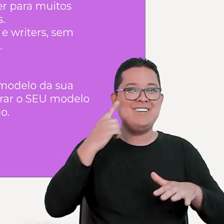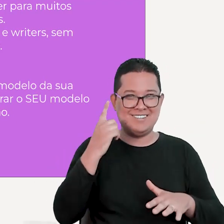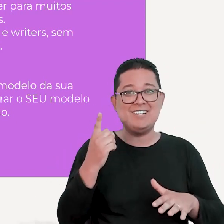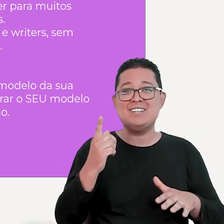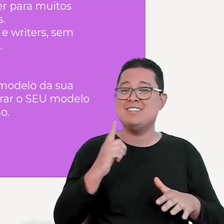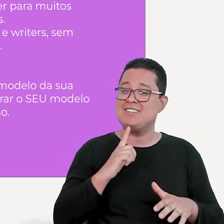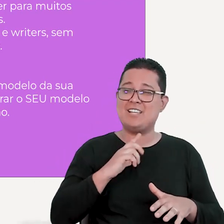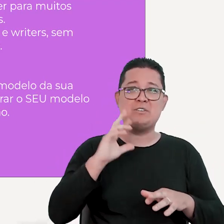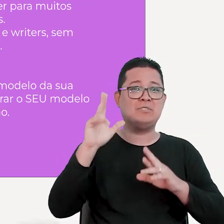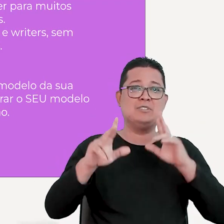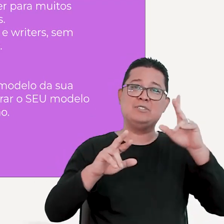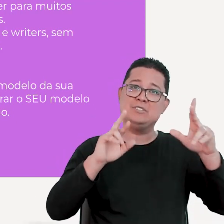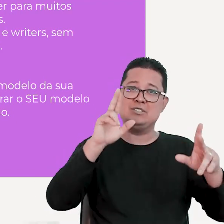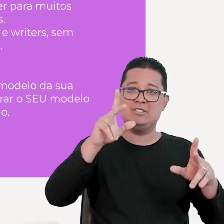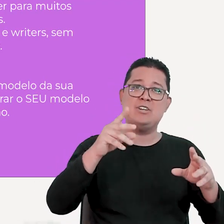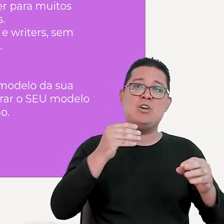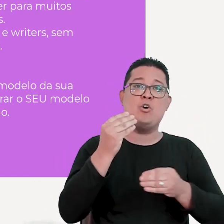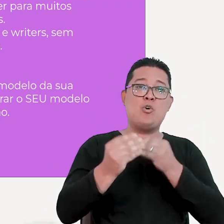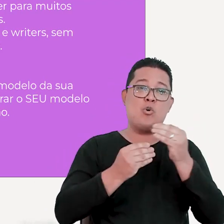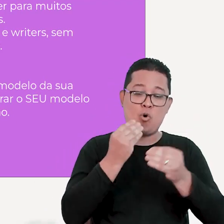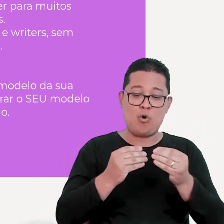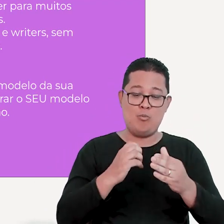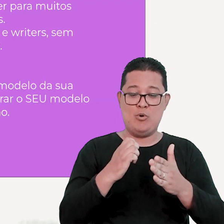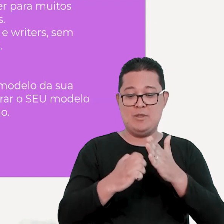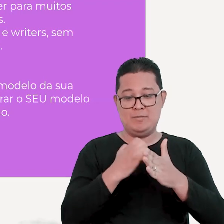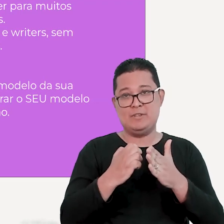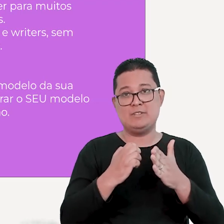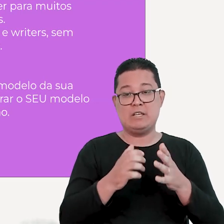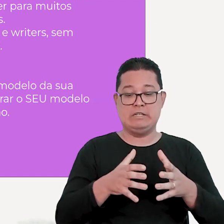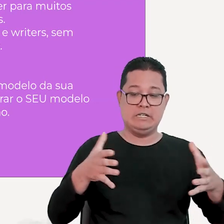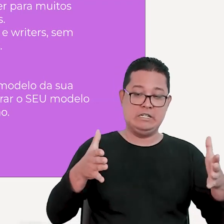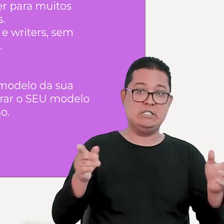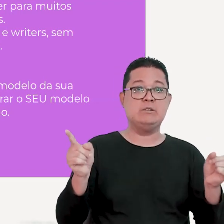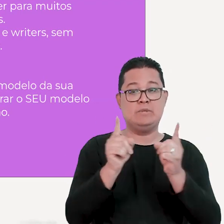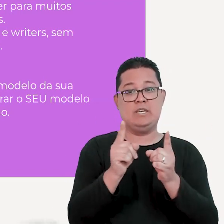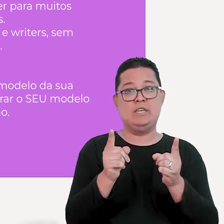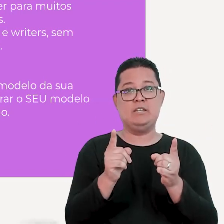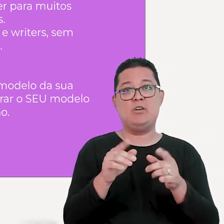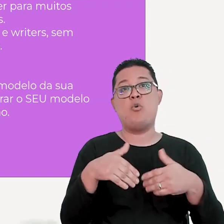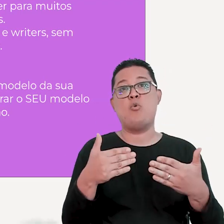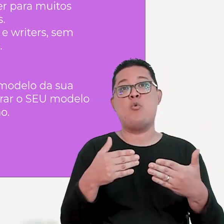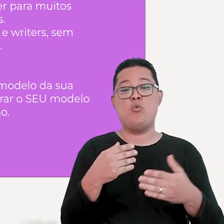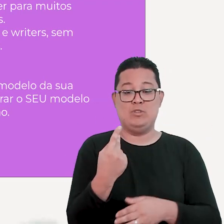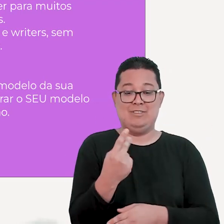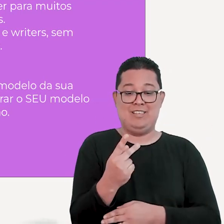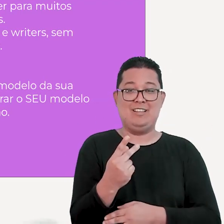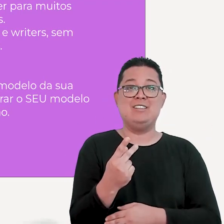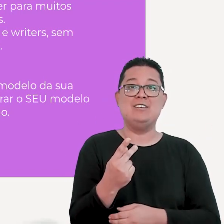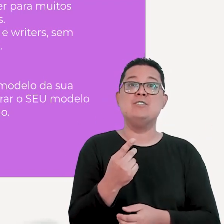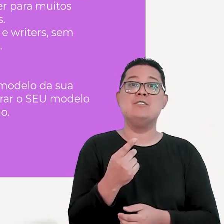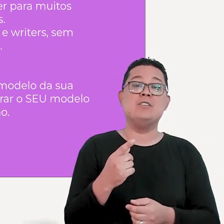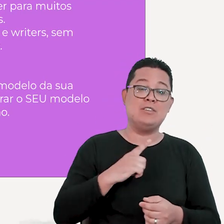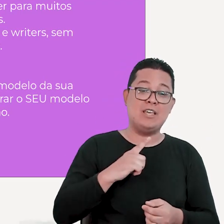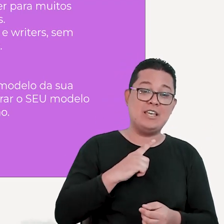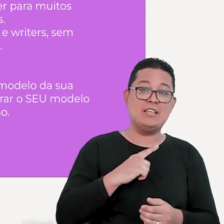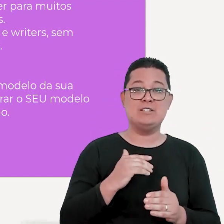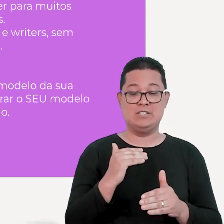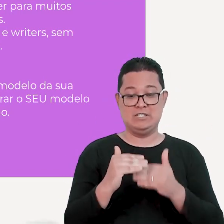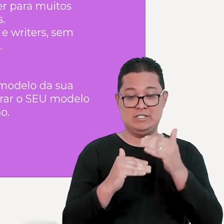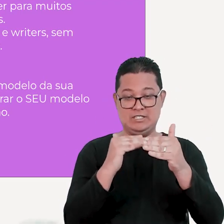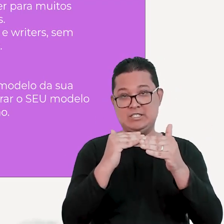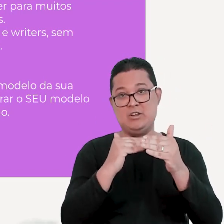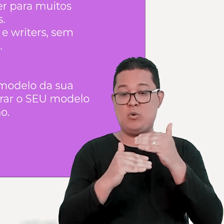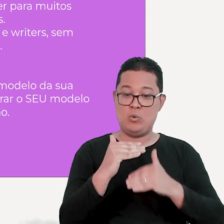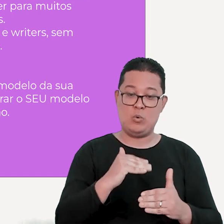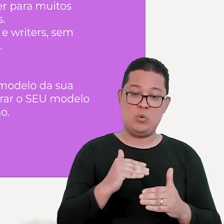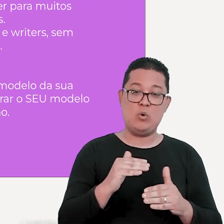1001 realidade. O processo que eu vou mostrar para vocês hoje, o meu processo de trabalho ideal, ele, na minha